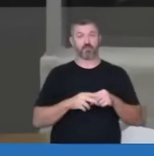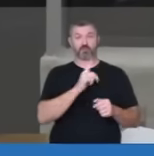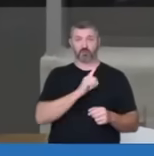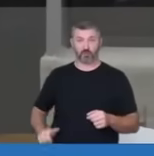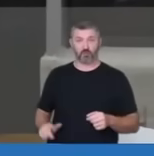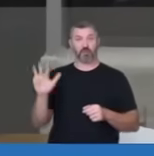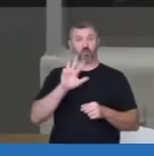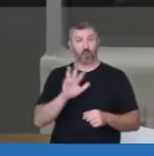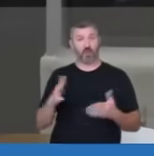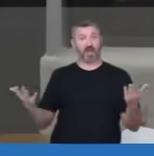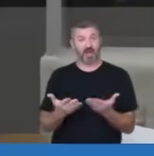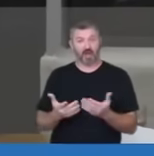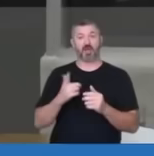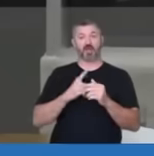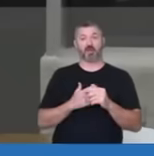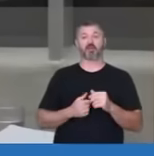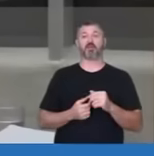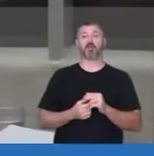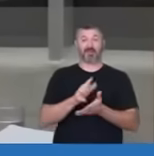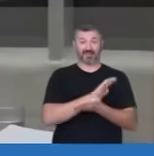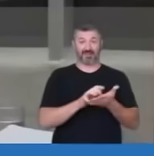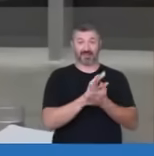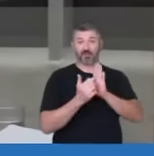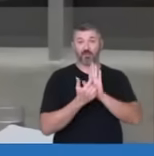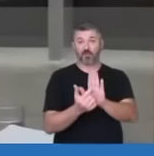Lula, nesse momento, tem números para mostrar